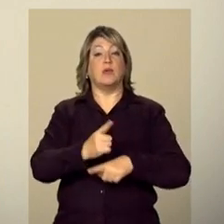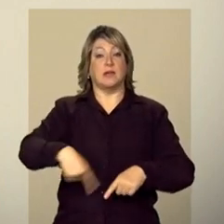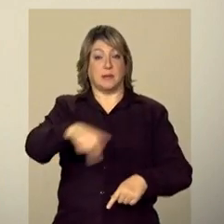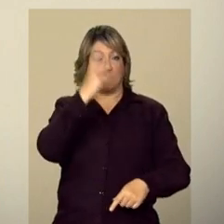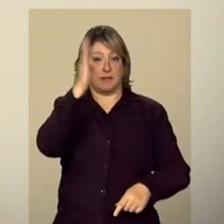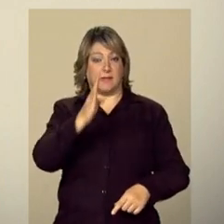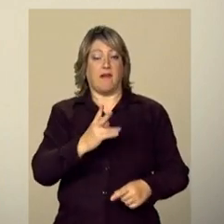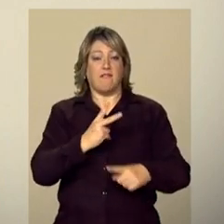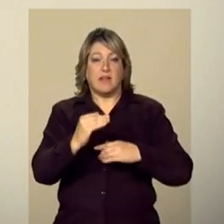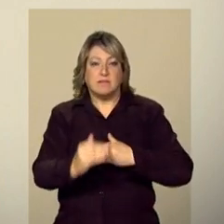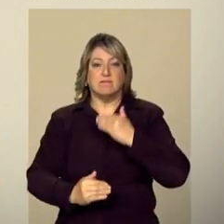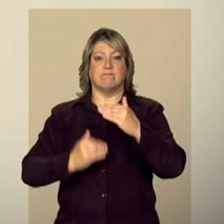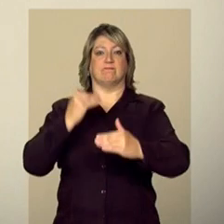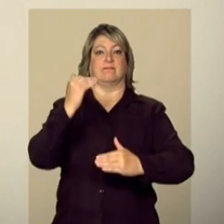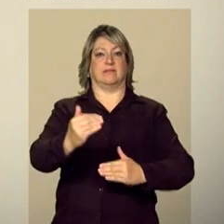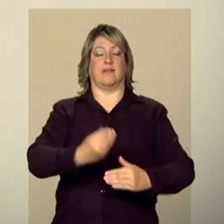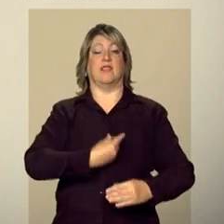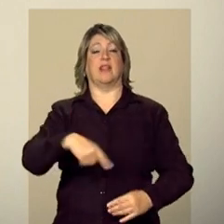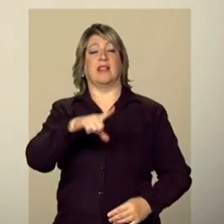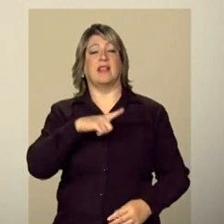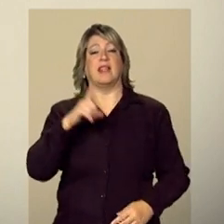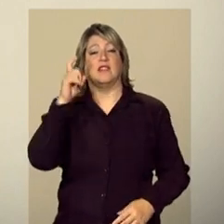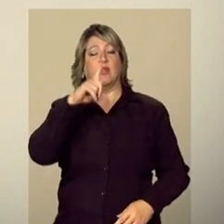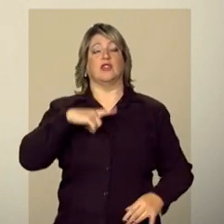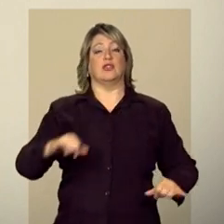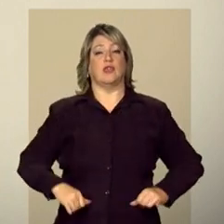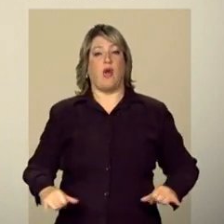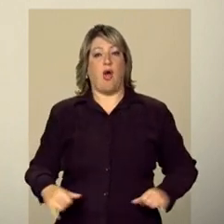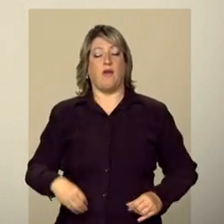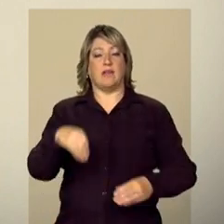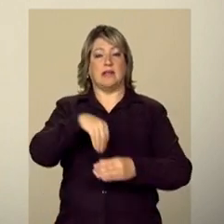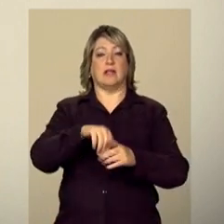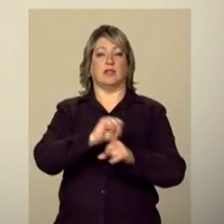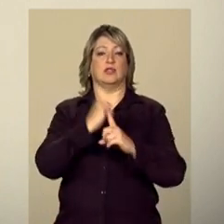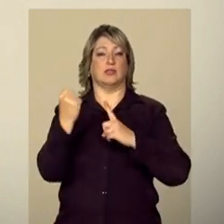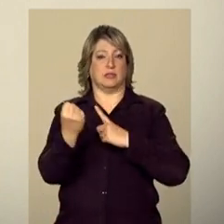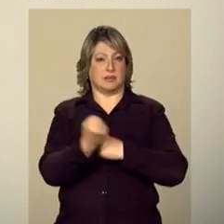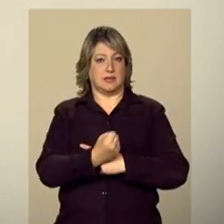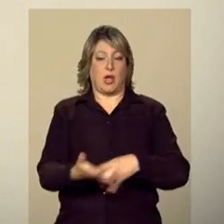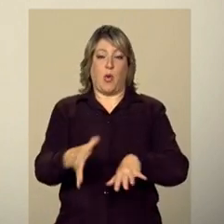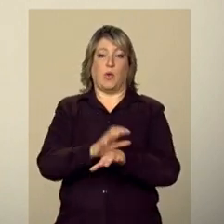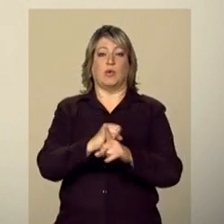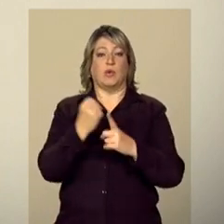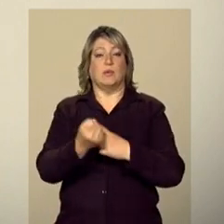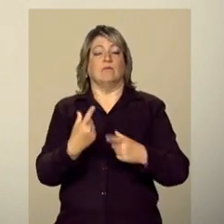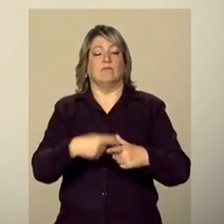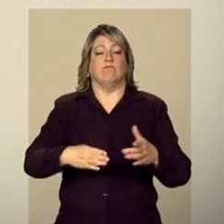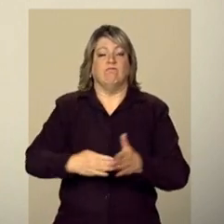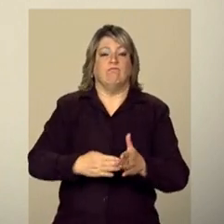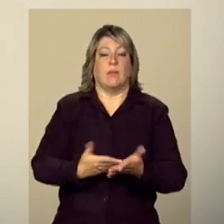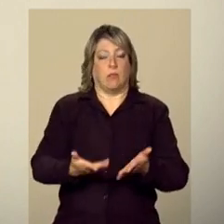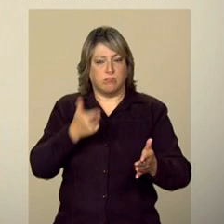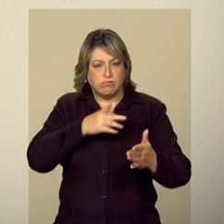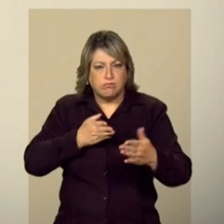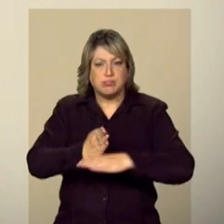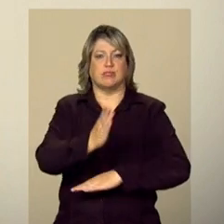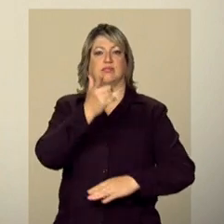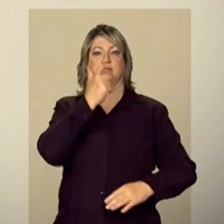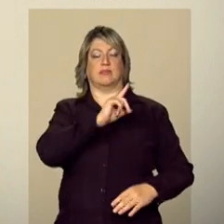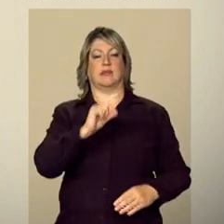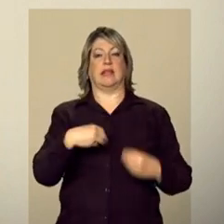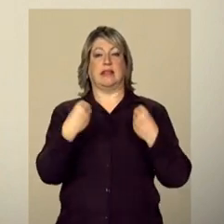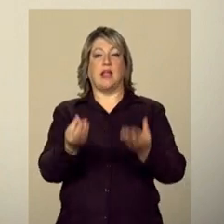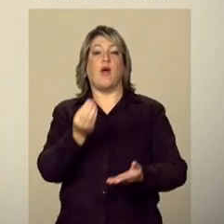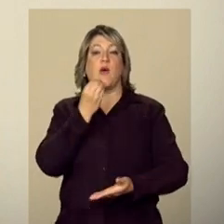superar Barreiras que dificultam o convívio e a inclusão social e oferecendo oportunidades iguais de